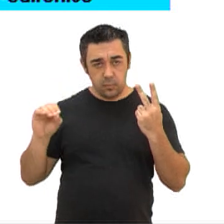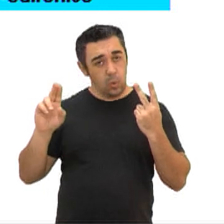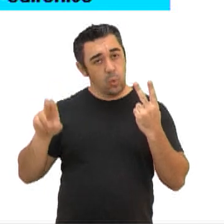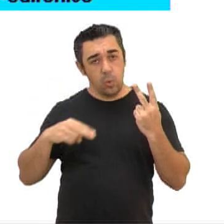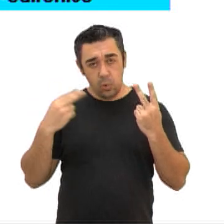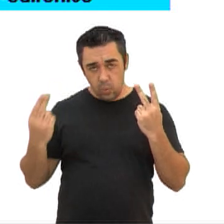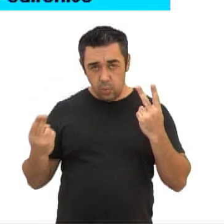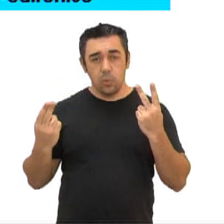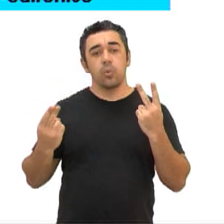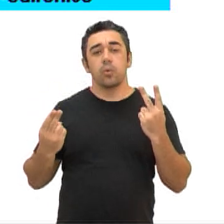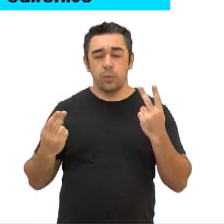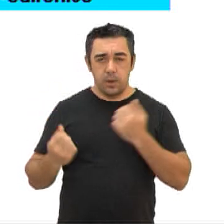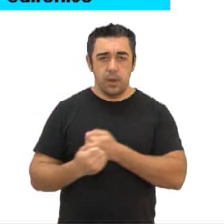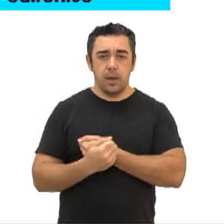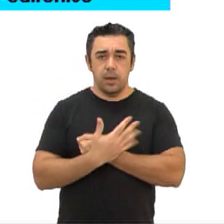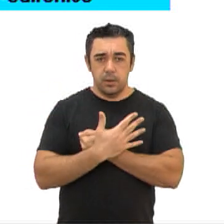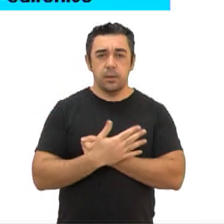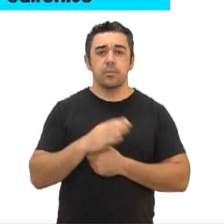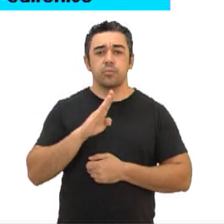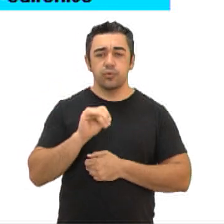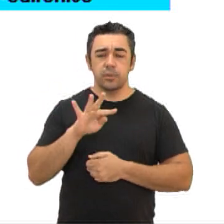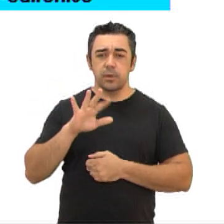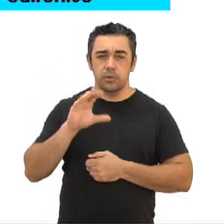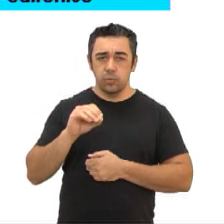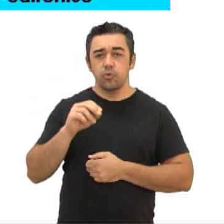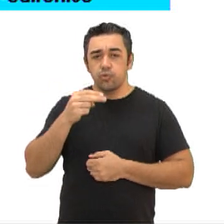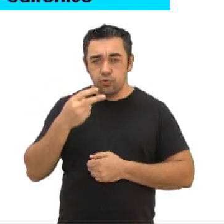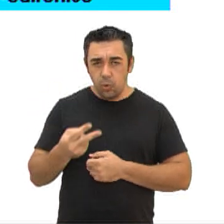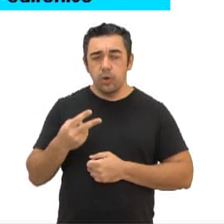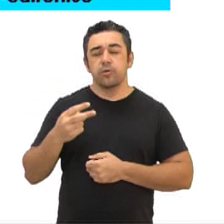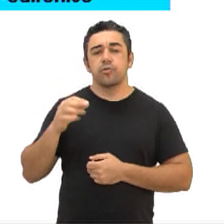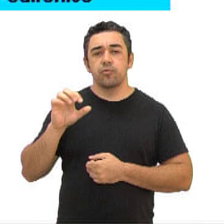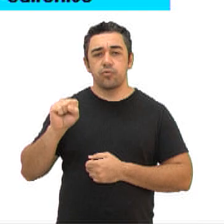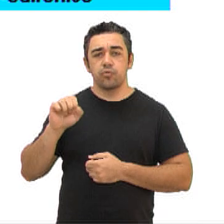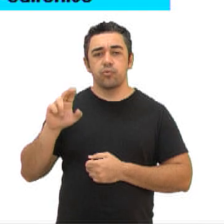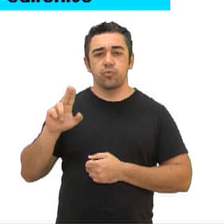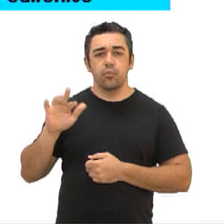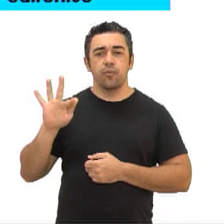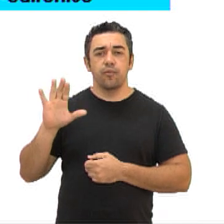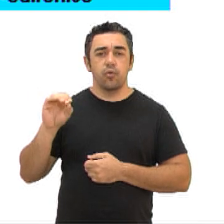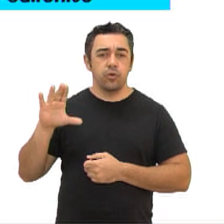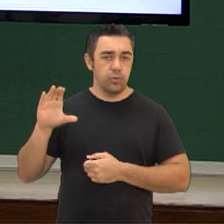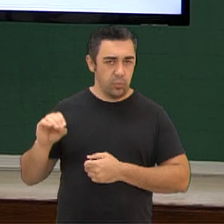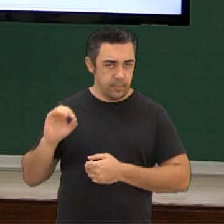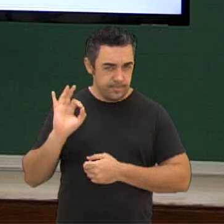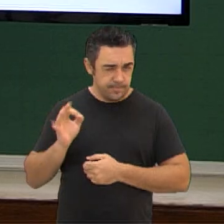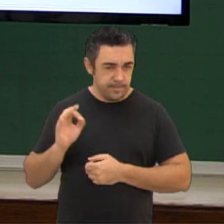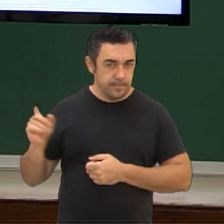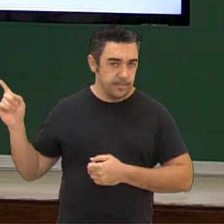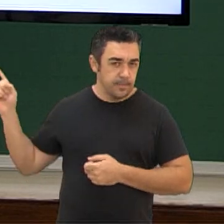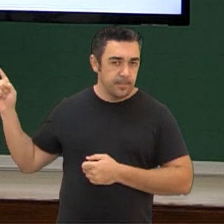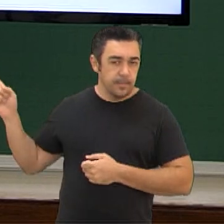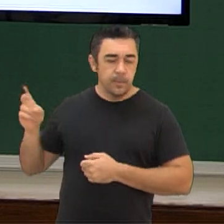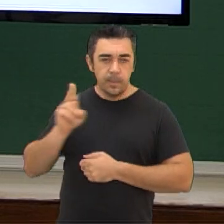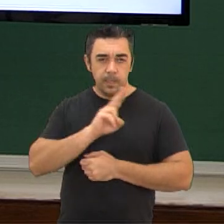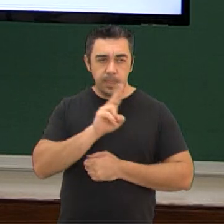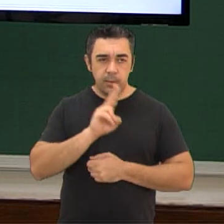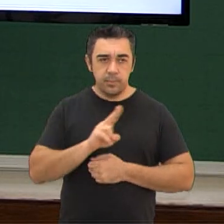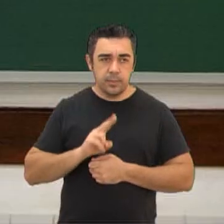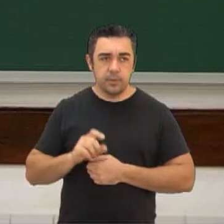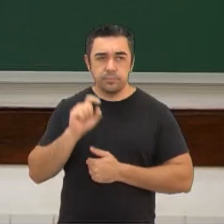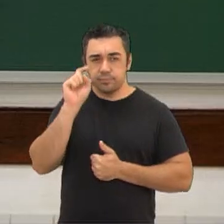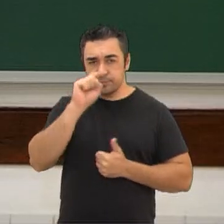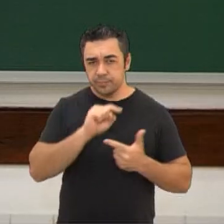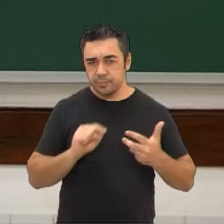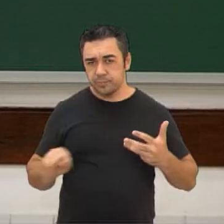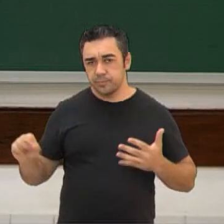ou ácido butano 2-sulfônico, tá certo? Tranquilo? E aí, eu tenho aqui